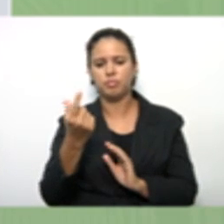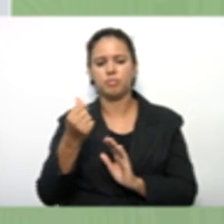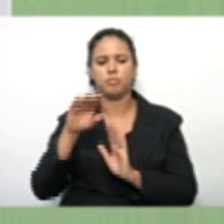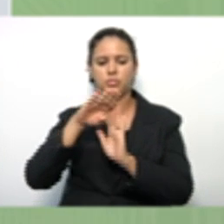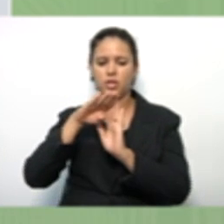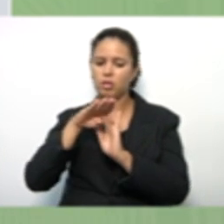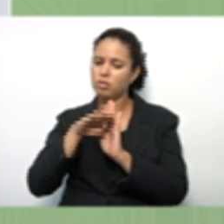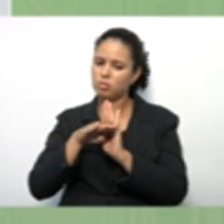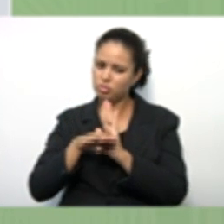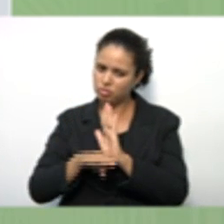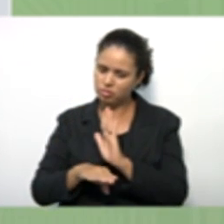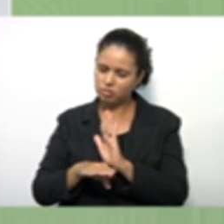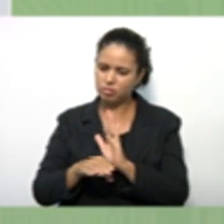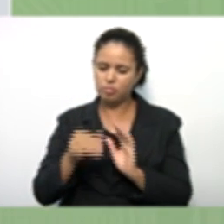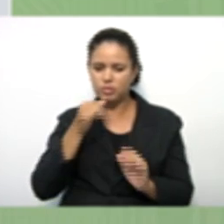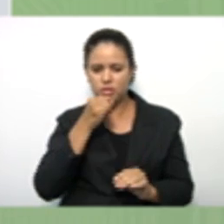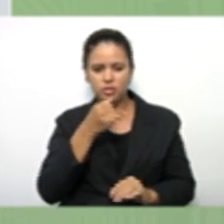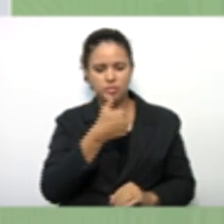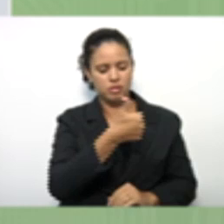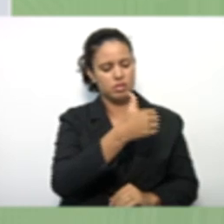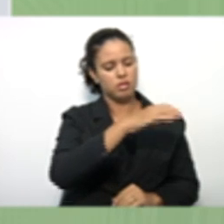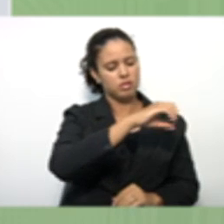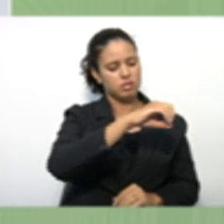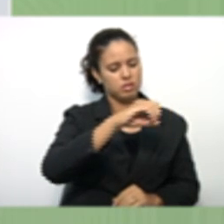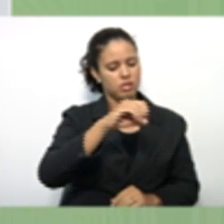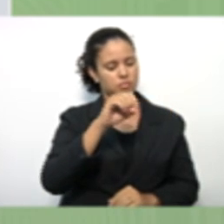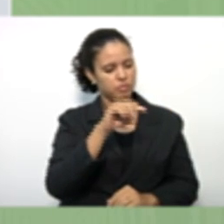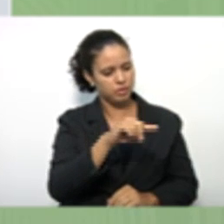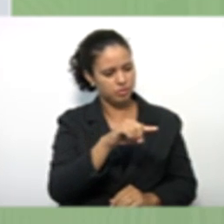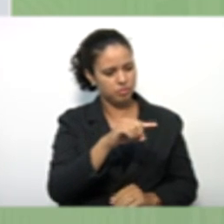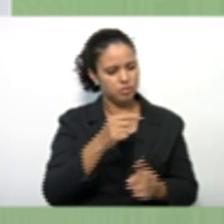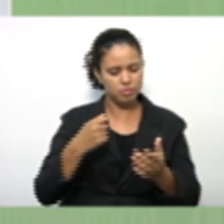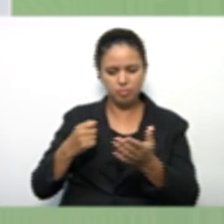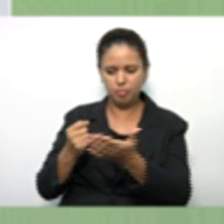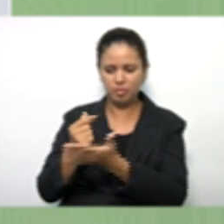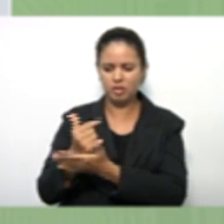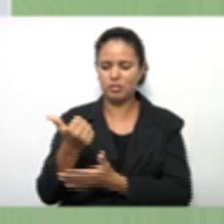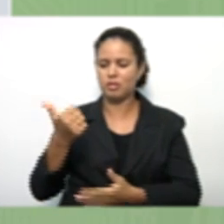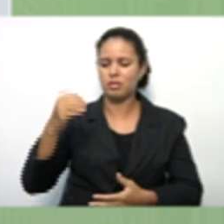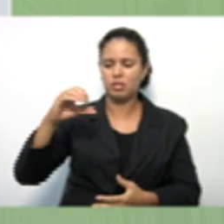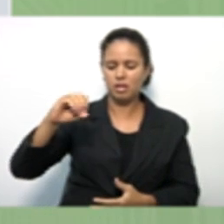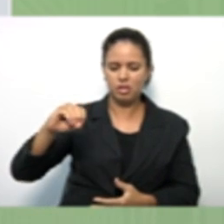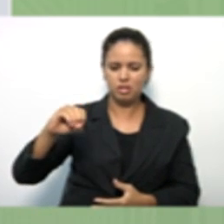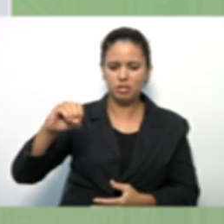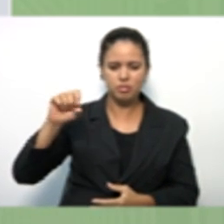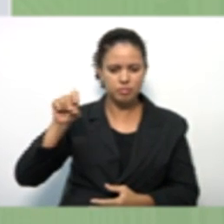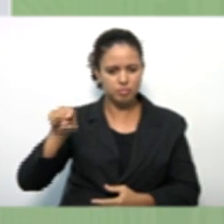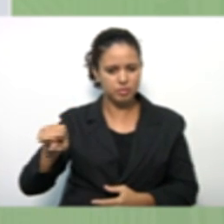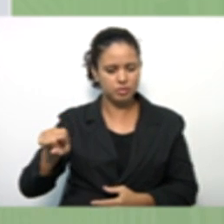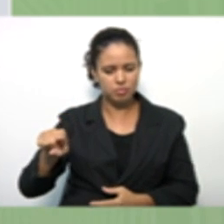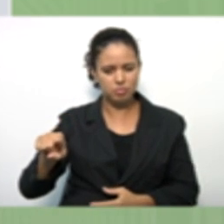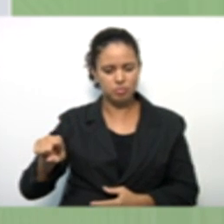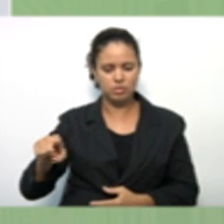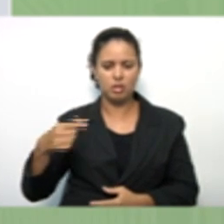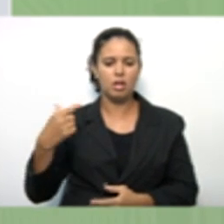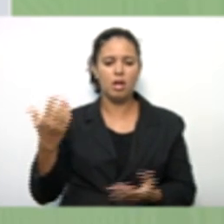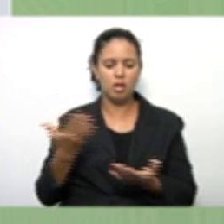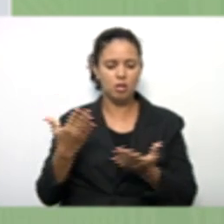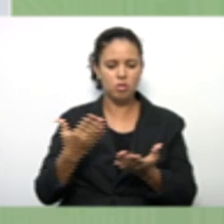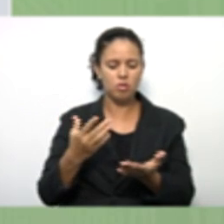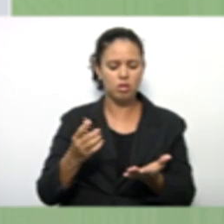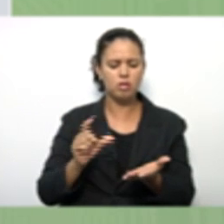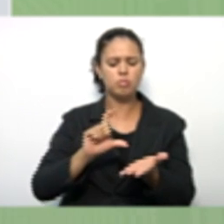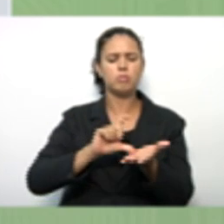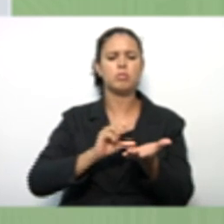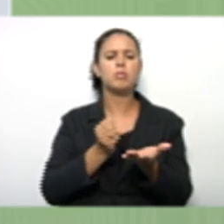100 mil reais e eu devia ao fornecedor 10 mil, quando eu paguei o fornecedor, ele reduziu para 90 mil. Né?